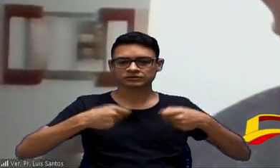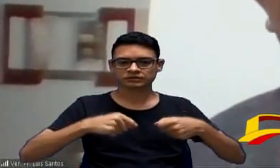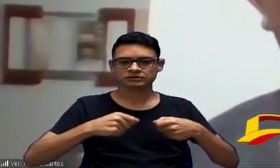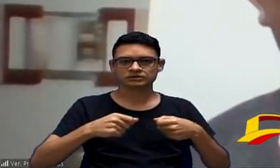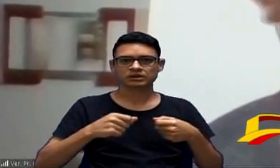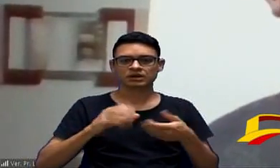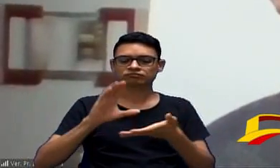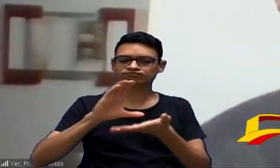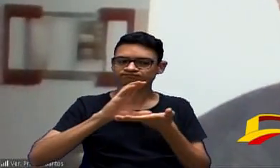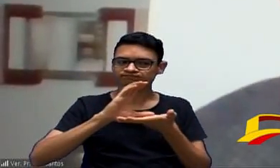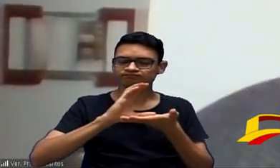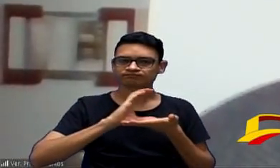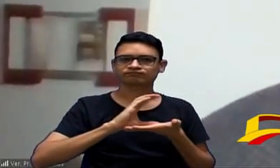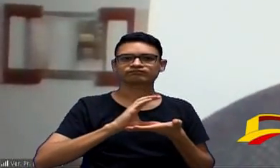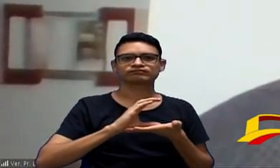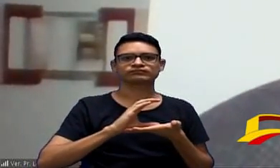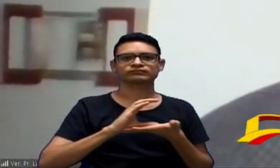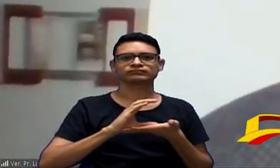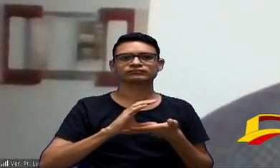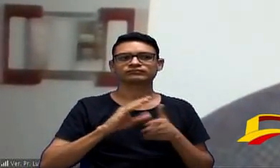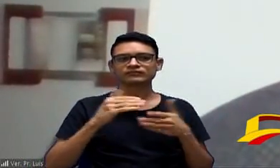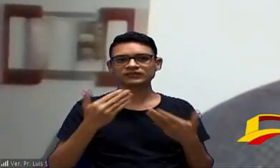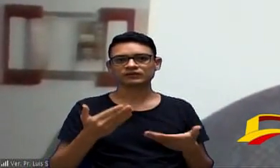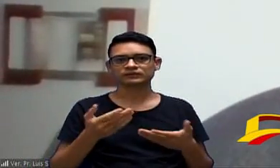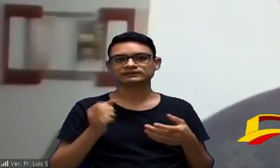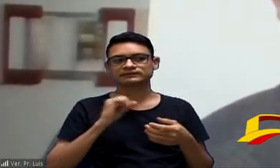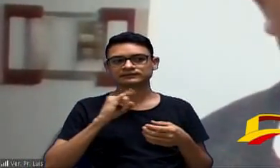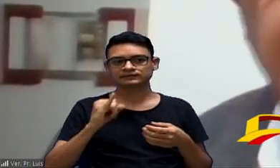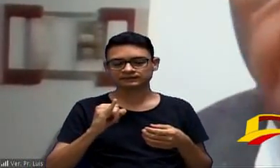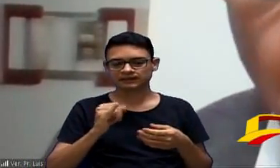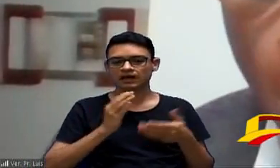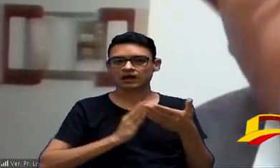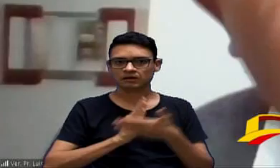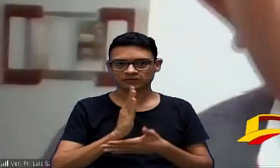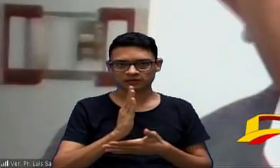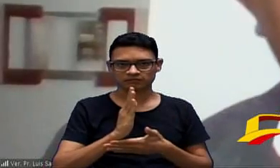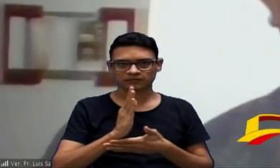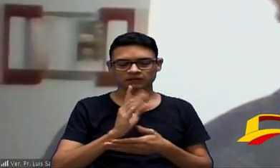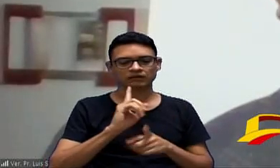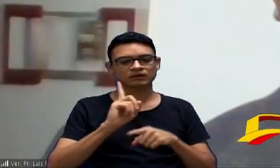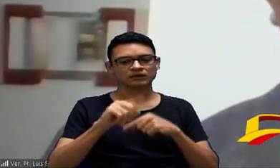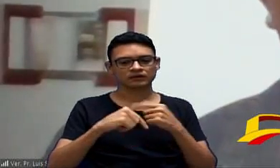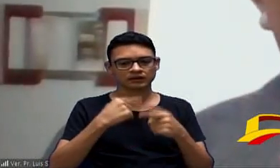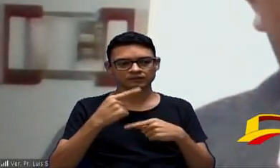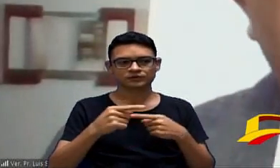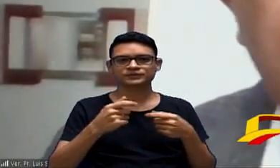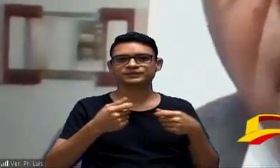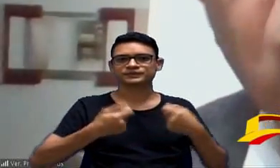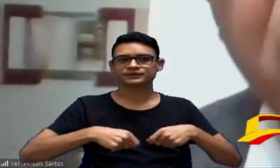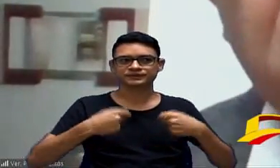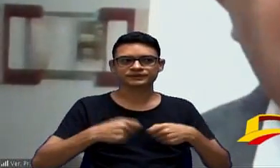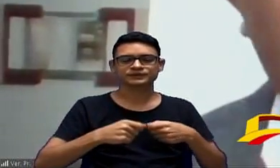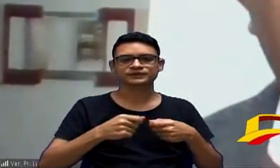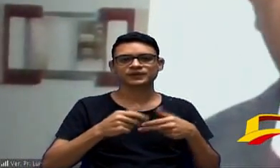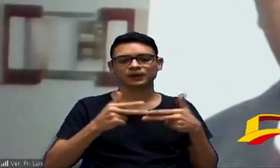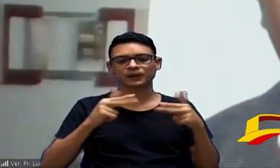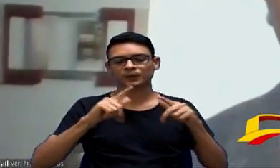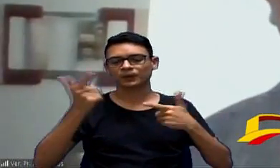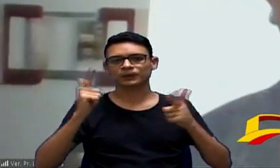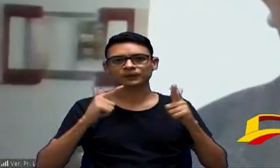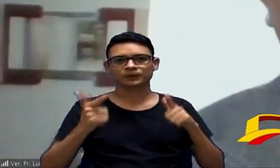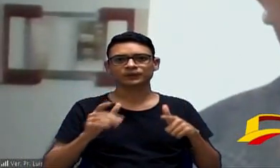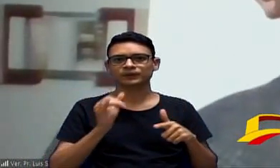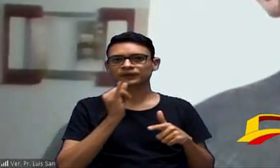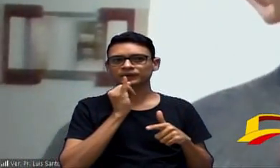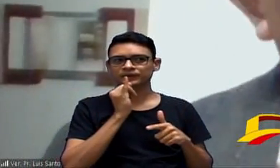que faça para melhorar a condição. Faz-se o banco de ração, faz o SAMU Animal para